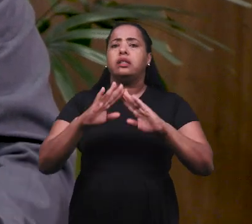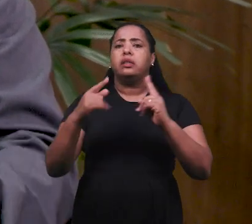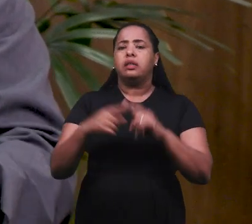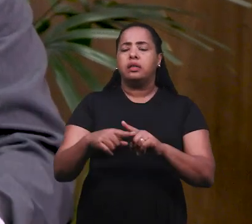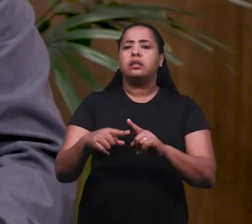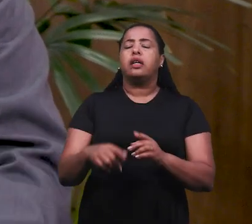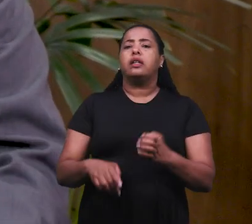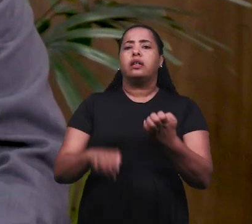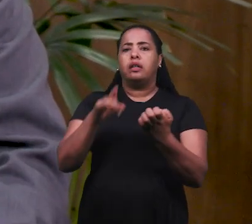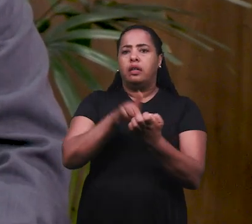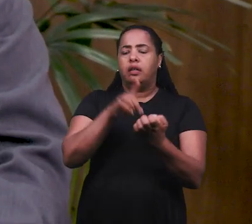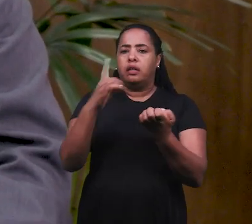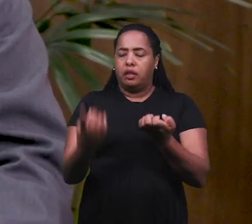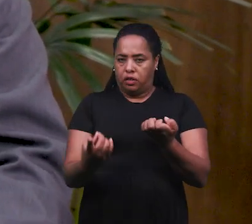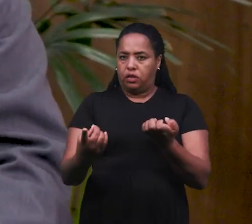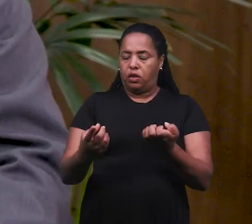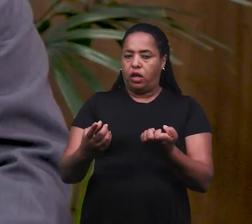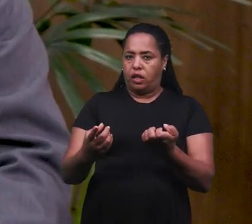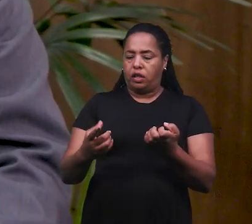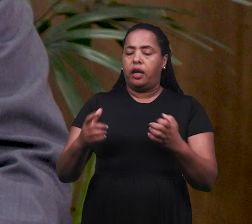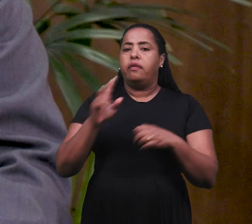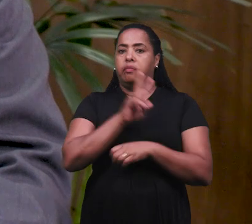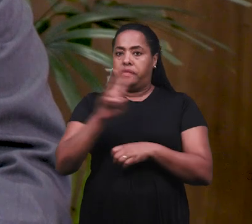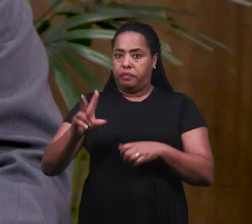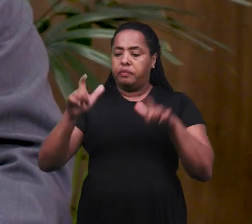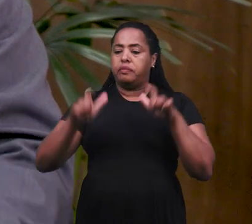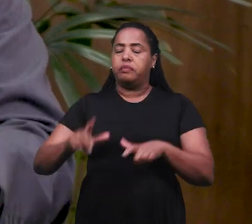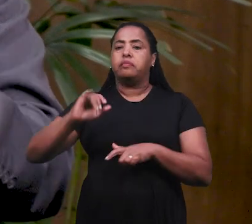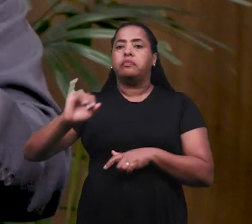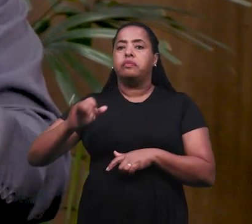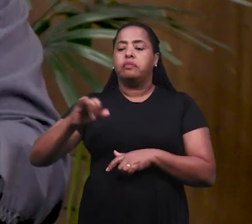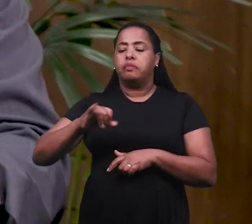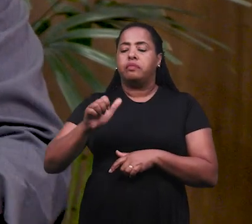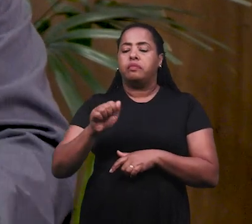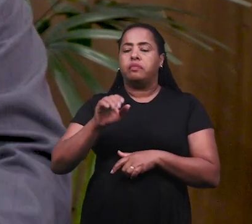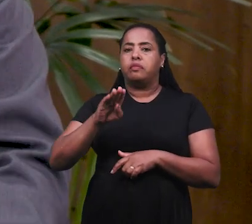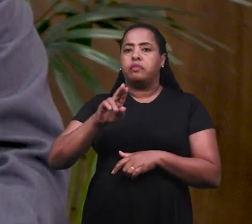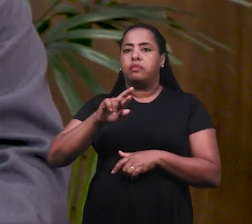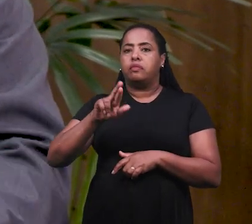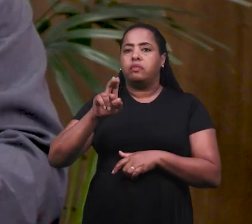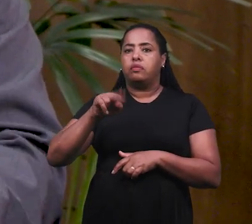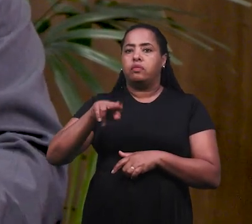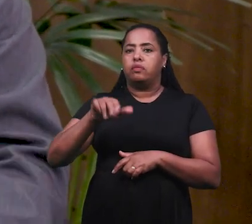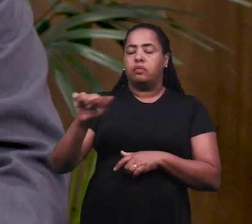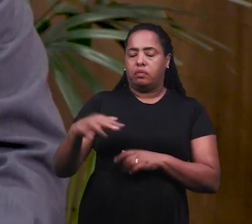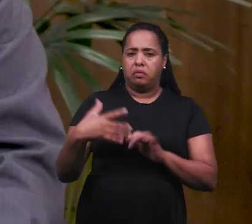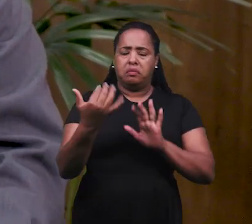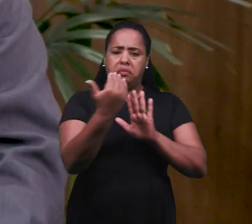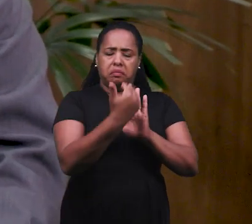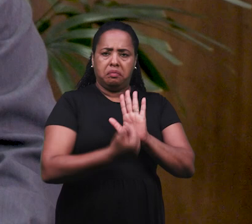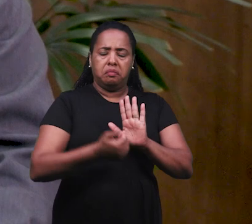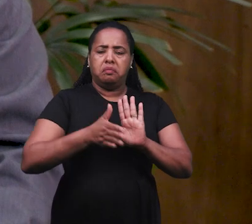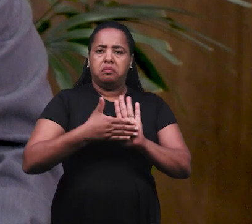Velha, no bairro Jaburuna. Já trouxemos aqui uma entrevista falando sobre os projetos da escola. E hoje vamos